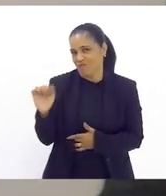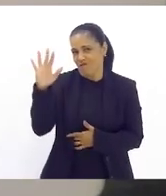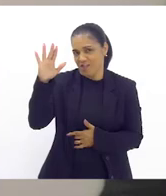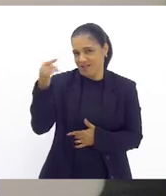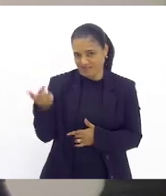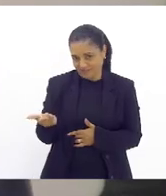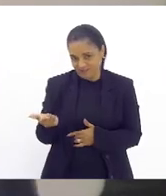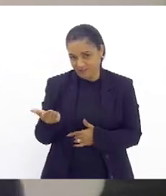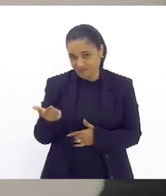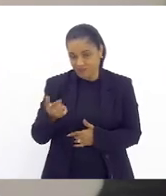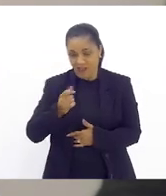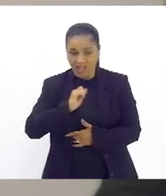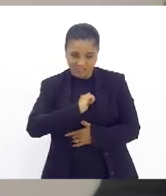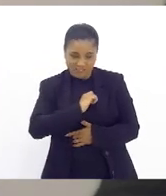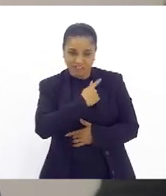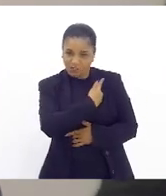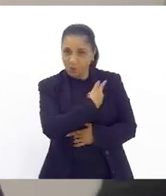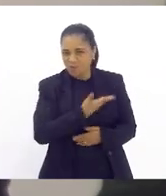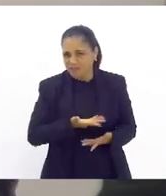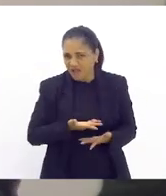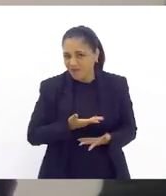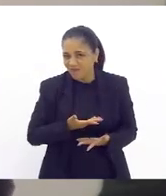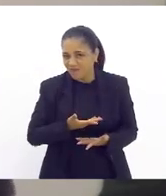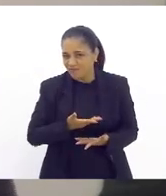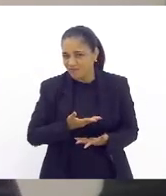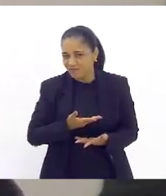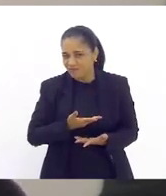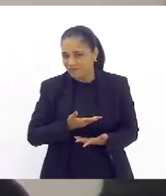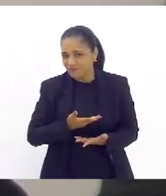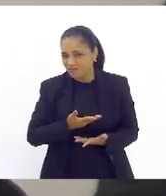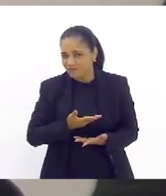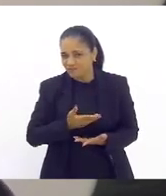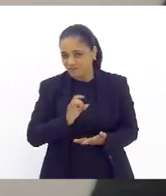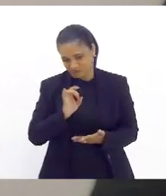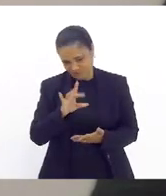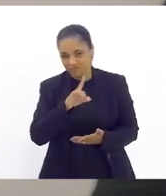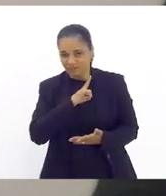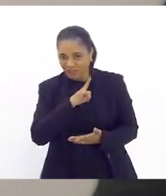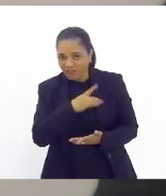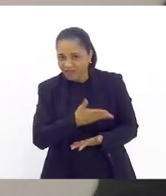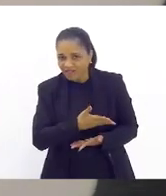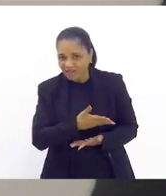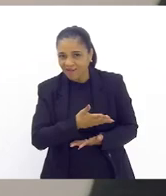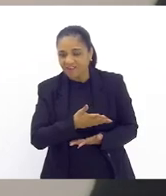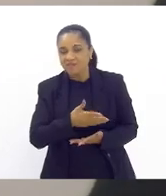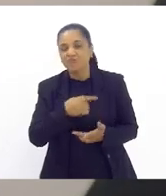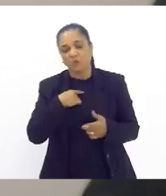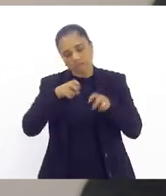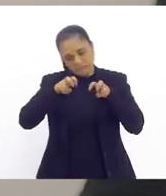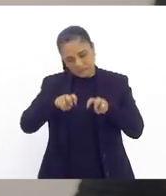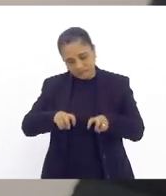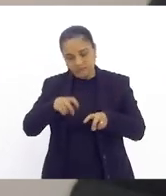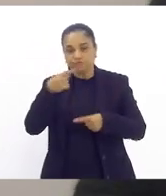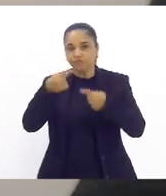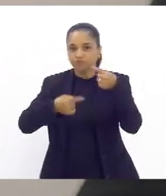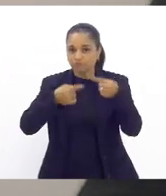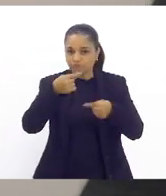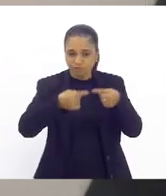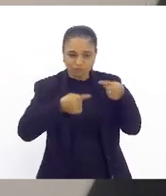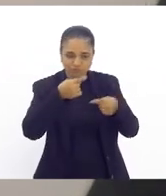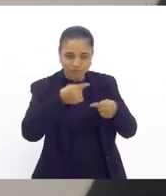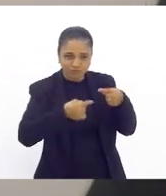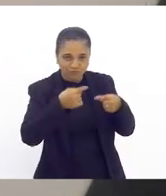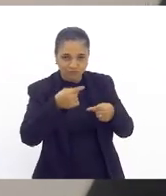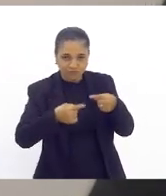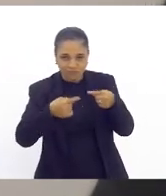e para por aí então é melhor sentar na mesa discutir como tem que discutir alinhar de verdade